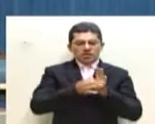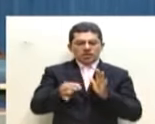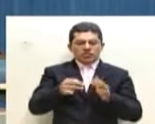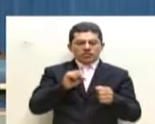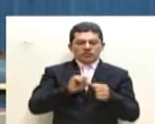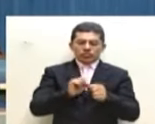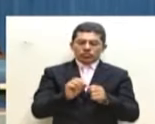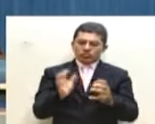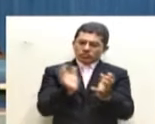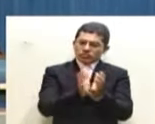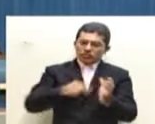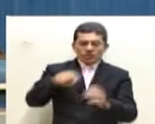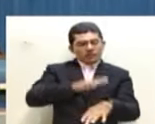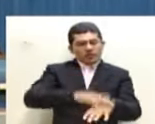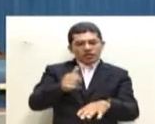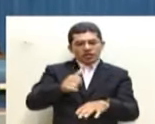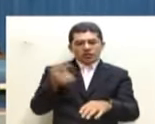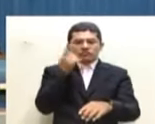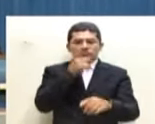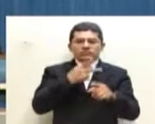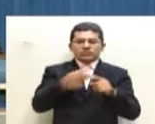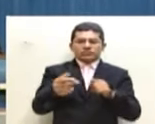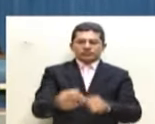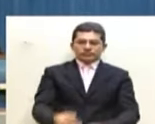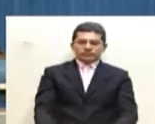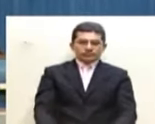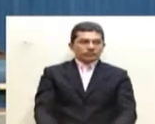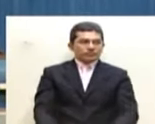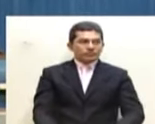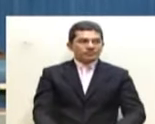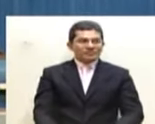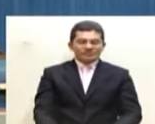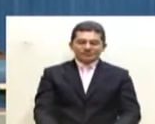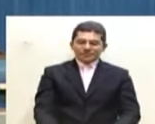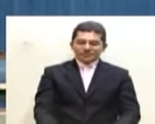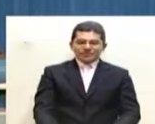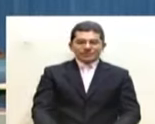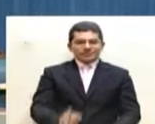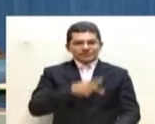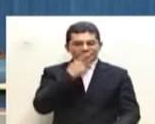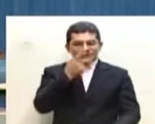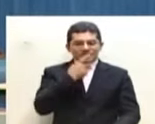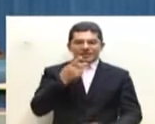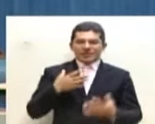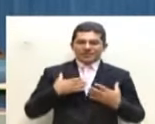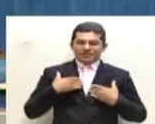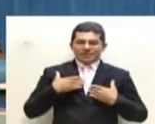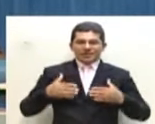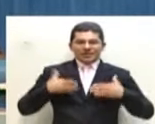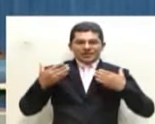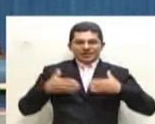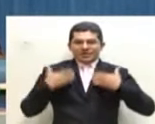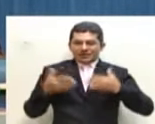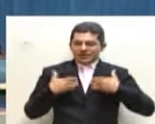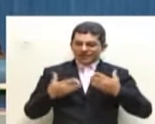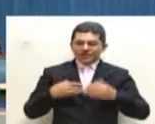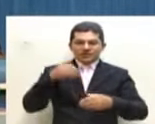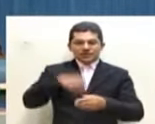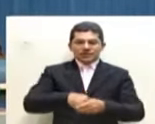o conjunto do povo do Amazonas. Então eu quero dizer, na minha alegria, nessa experiência de vida, dentro